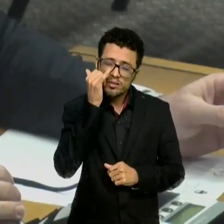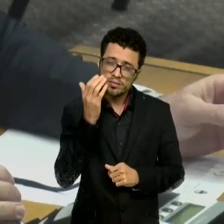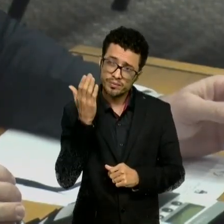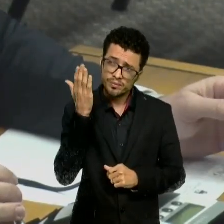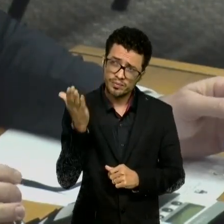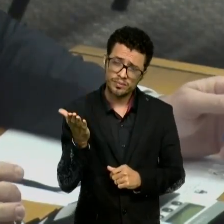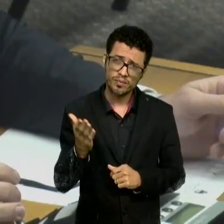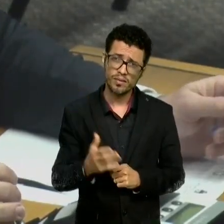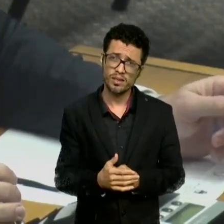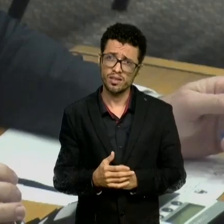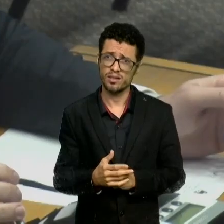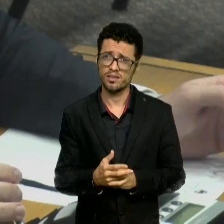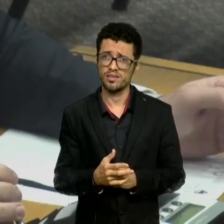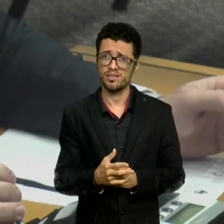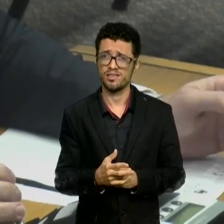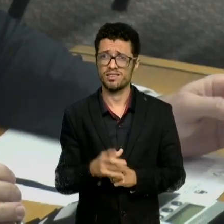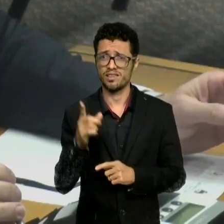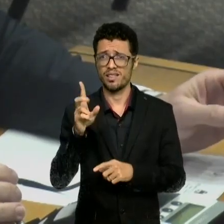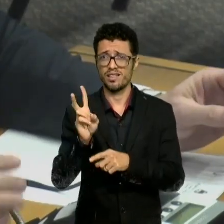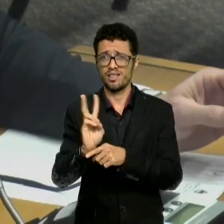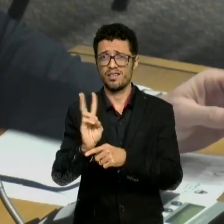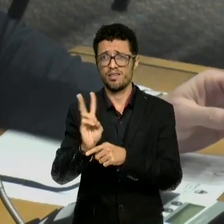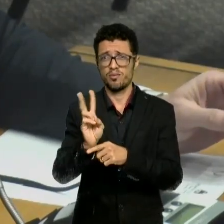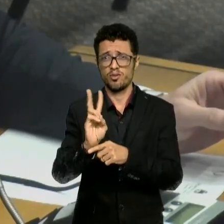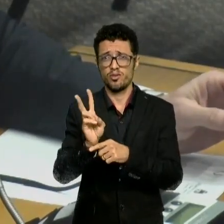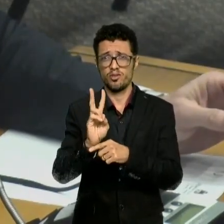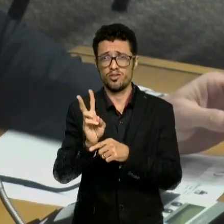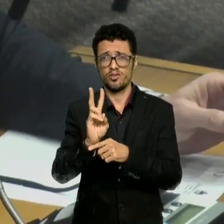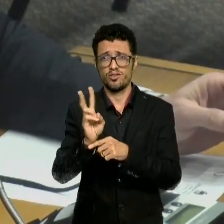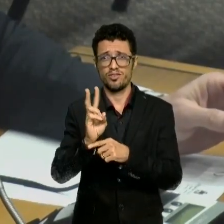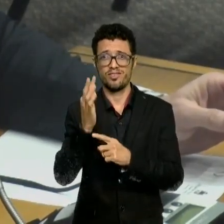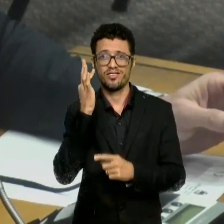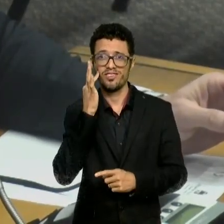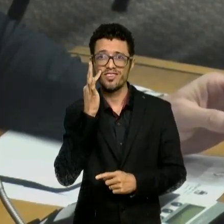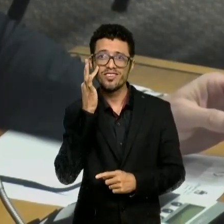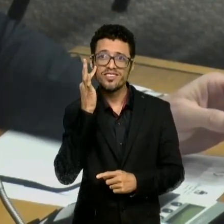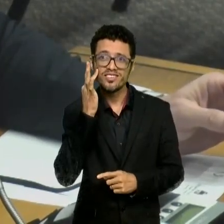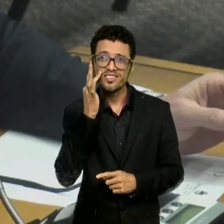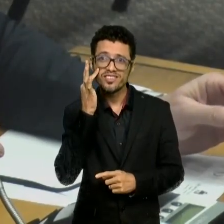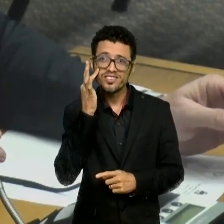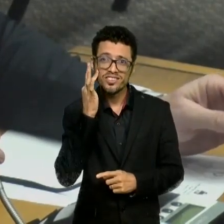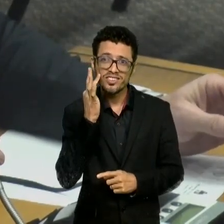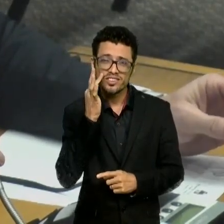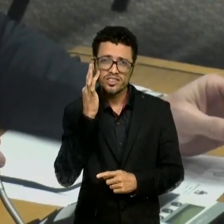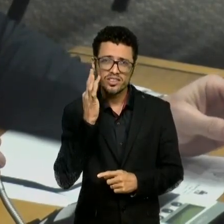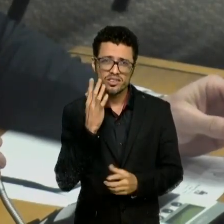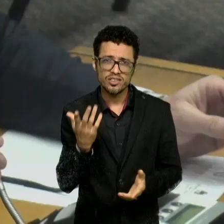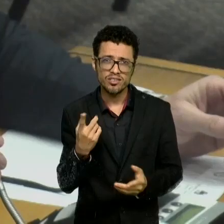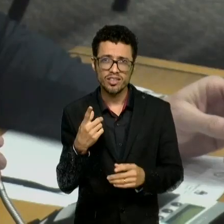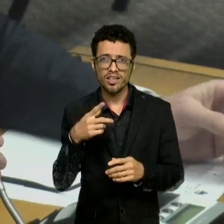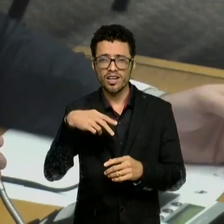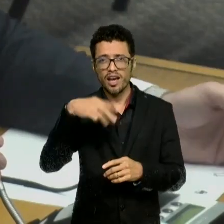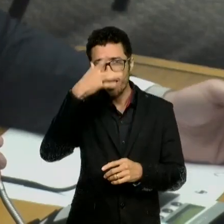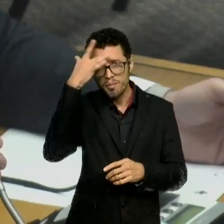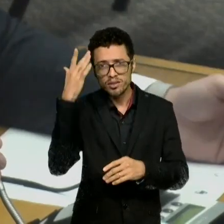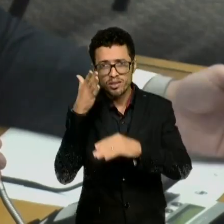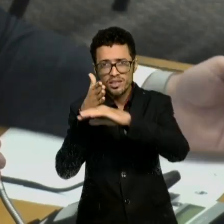estaria monitorando o ministro Flávio Dino, quem entra na casa dele ou não. Sai? Não. Deixa eu só terminar aí, Vossa Excelência. Vamos lá.